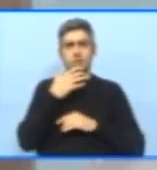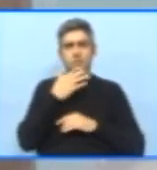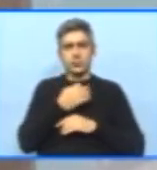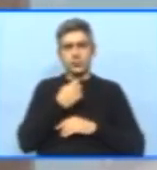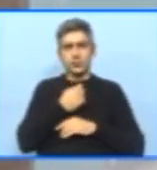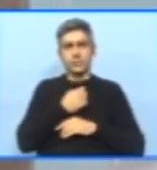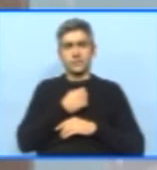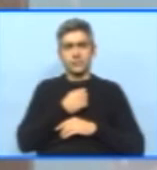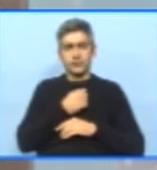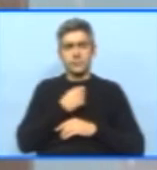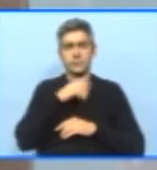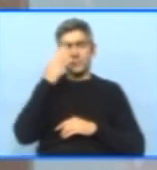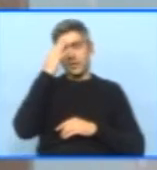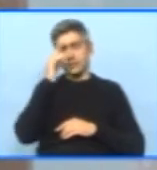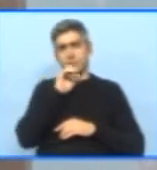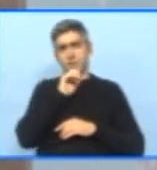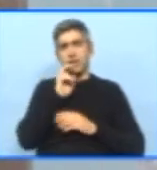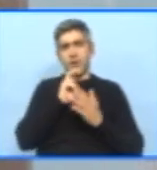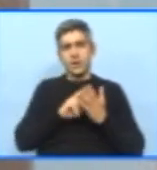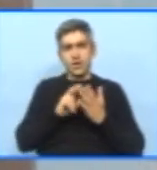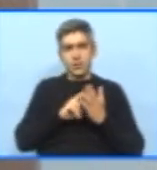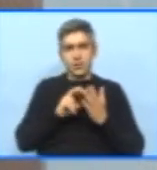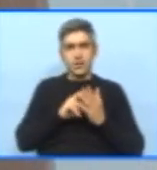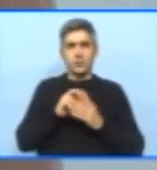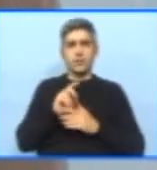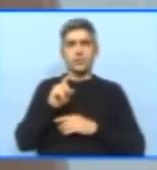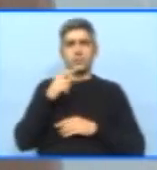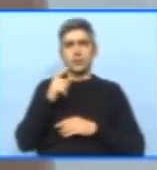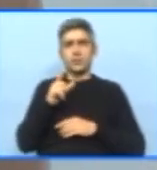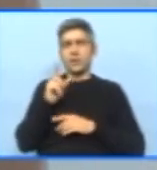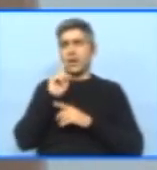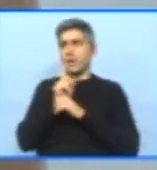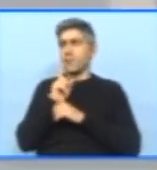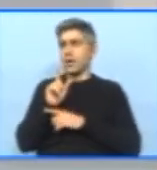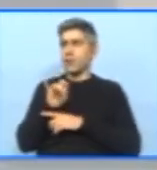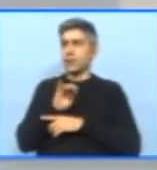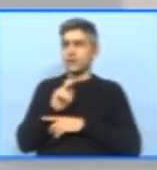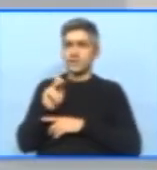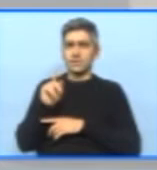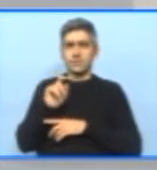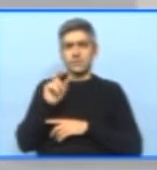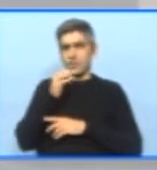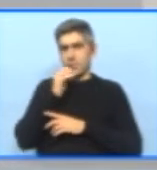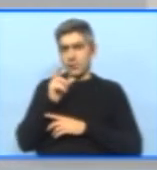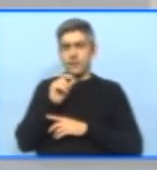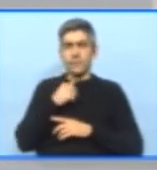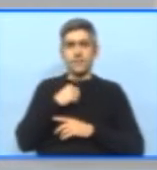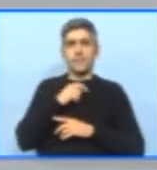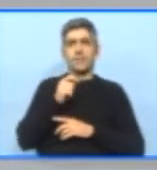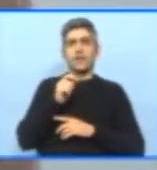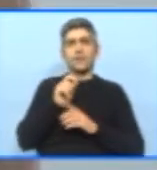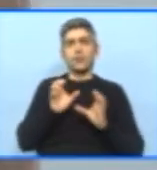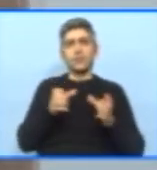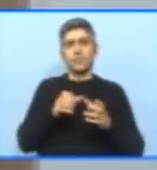ler este Evangelho, depois a irmã Luísa também falará sobre isso, numa chave comunitária. Não é